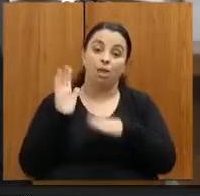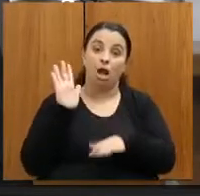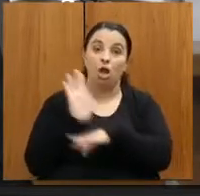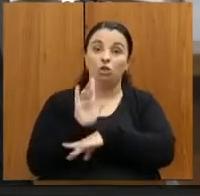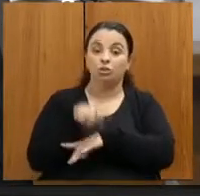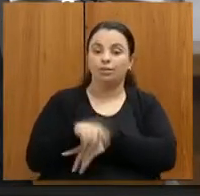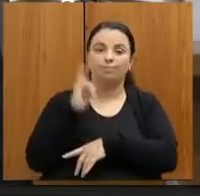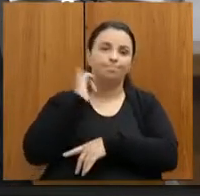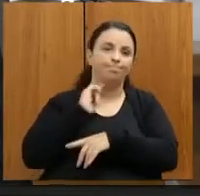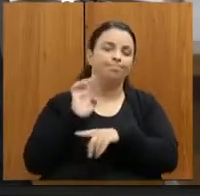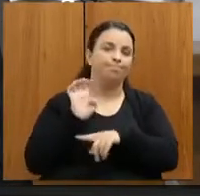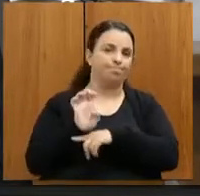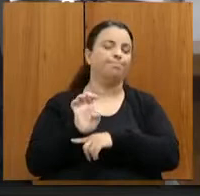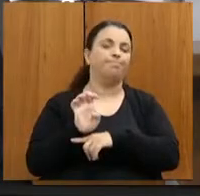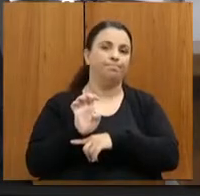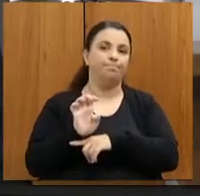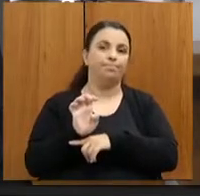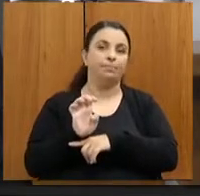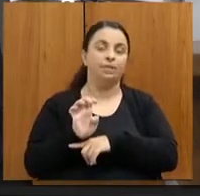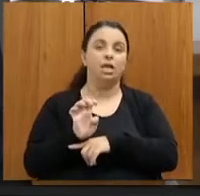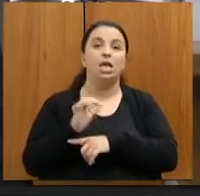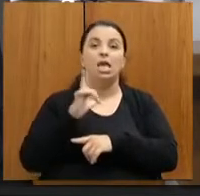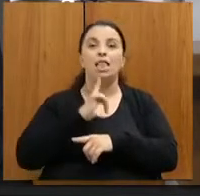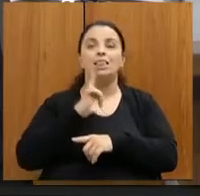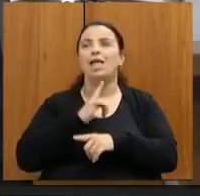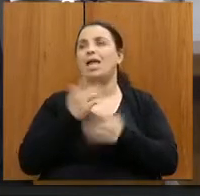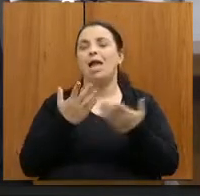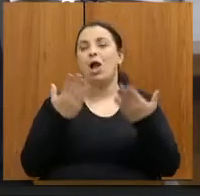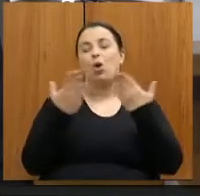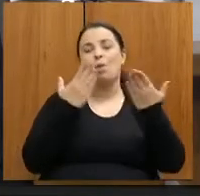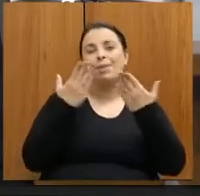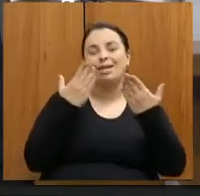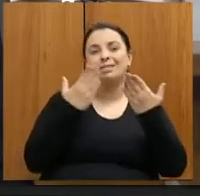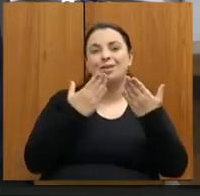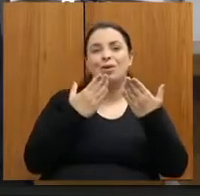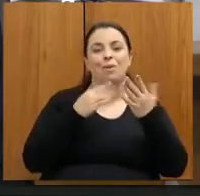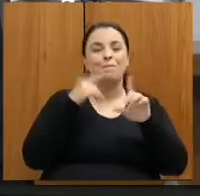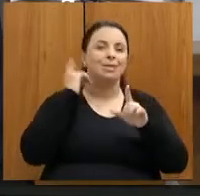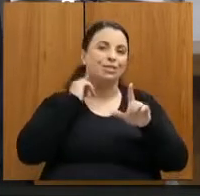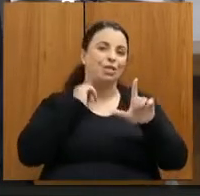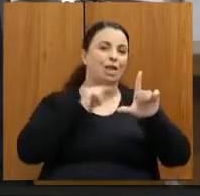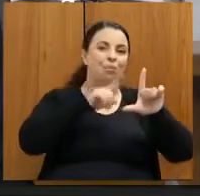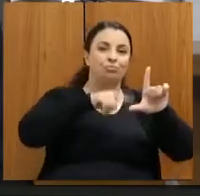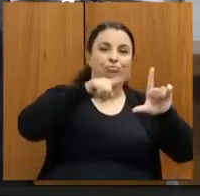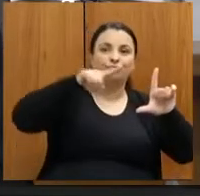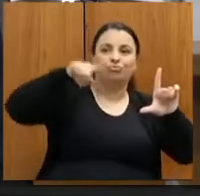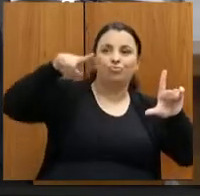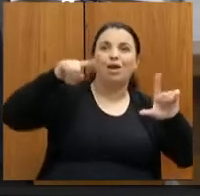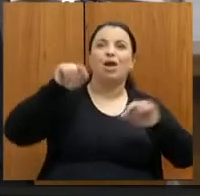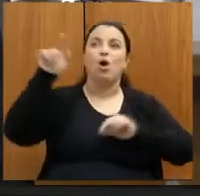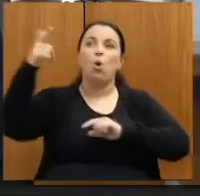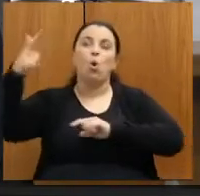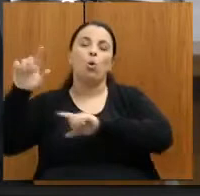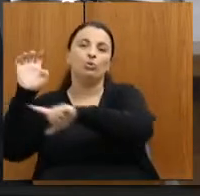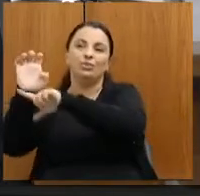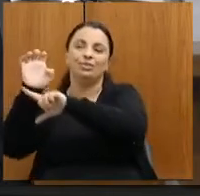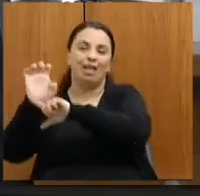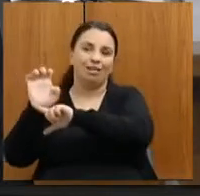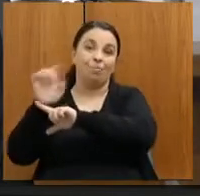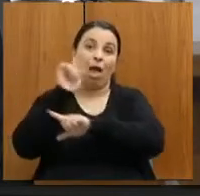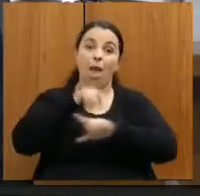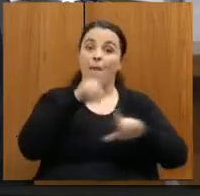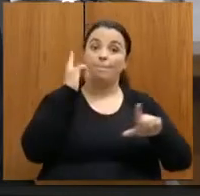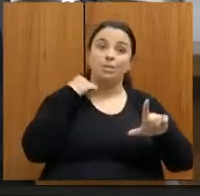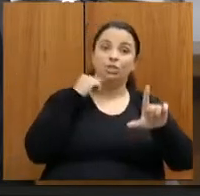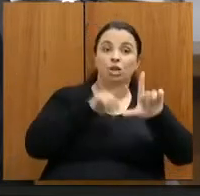tem lá a performance de Minas Gerais relativas a outros estados né e Minas tem sido descontado Minas ficou em primeiro lugar em